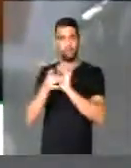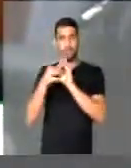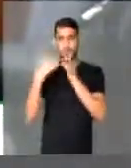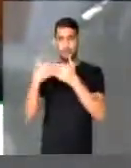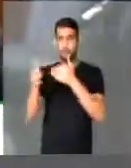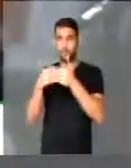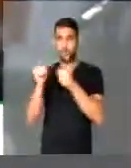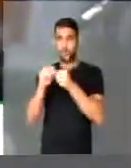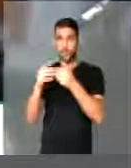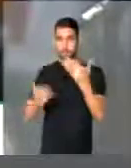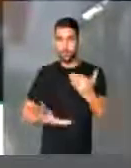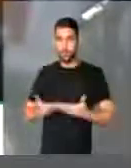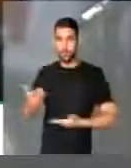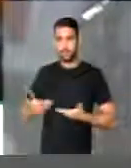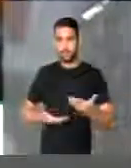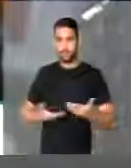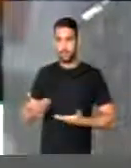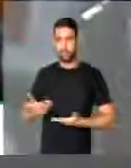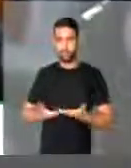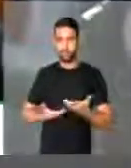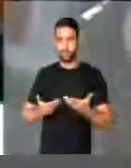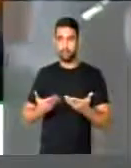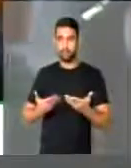livremente oferecer os seus serviços